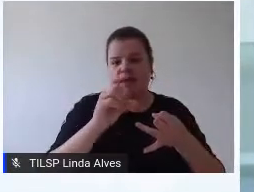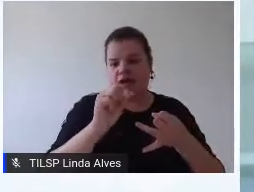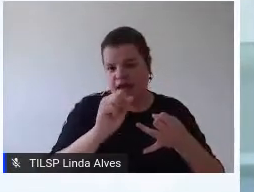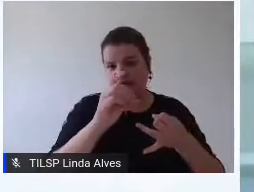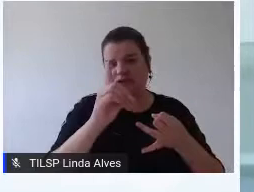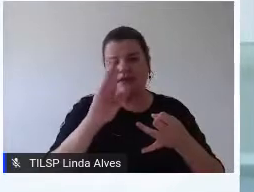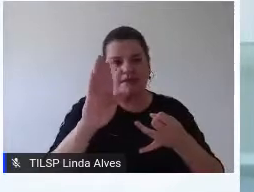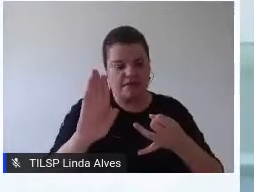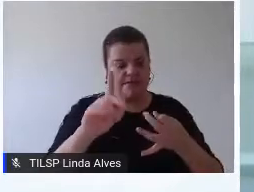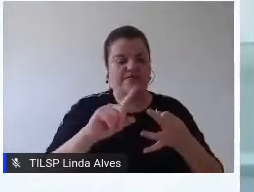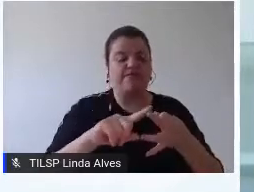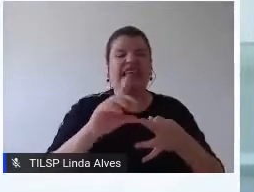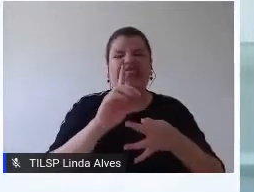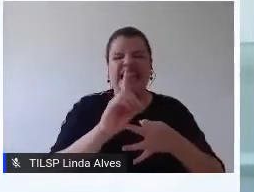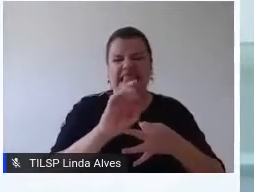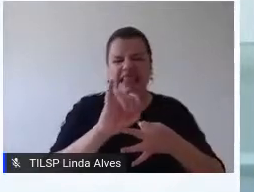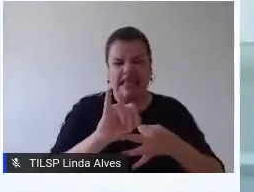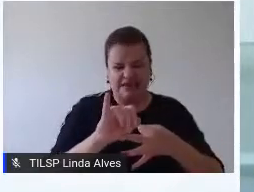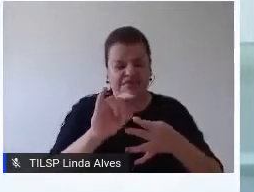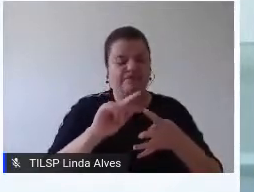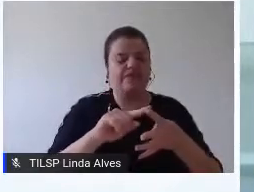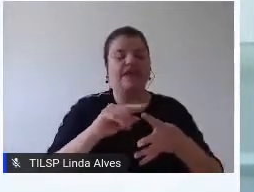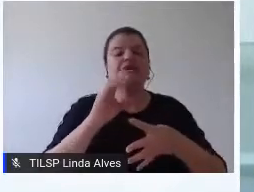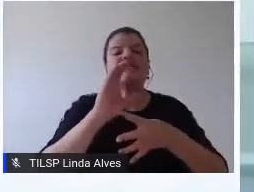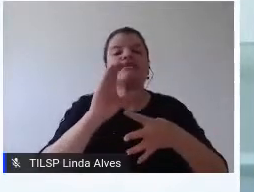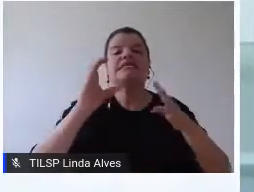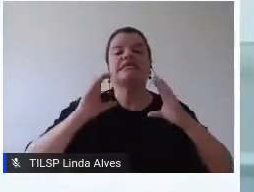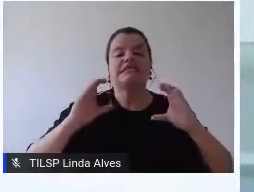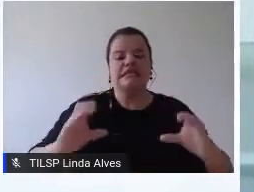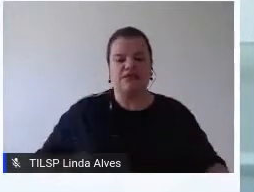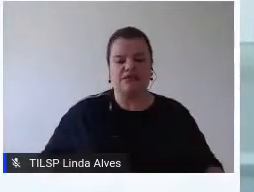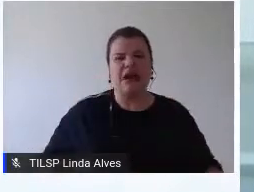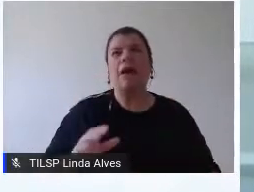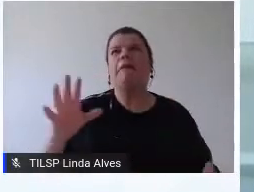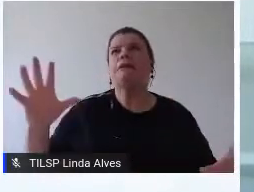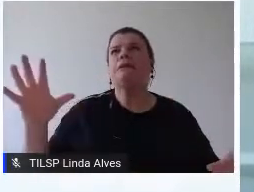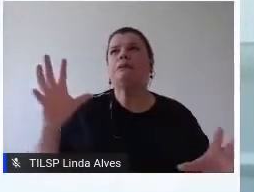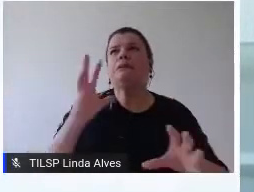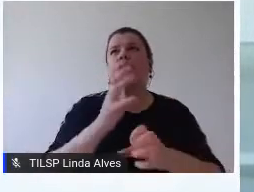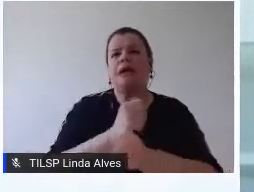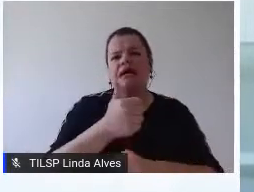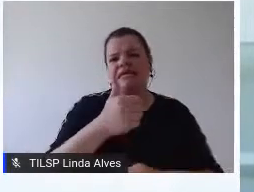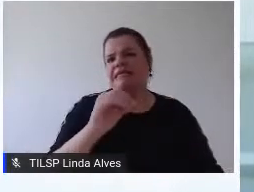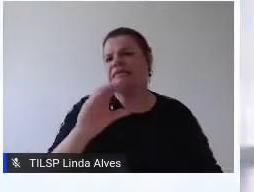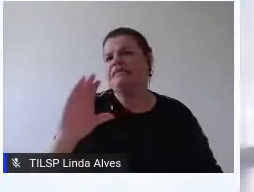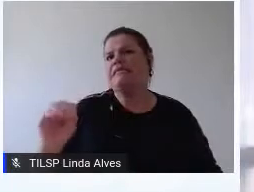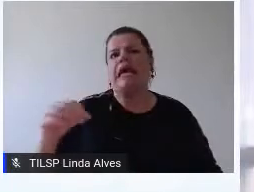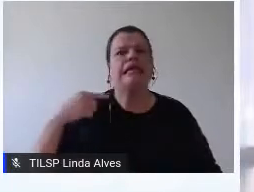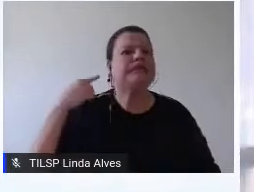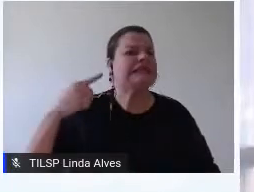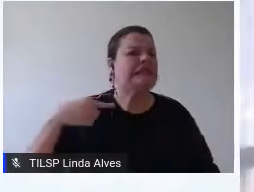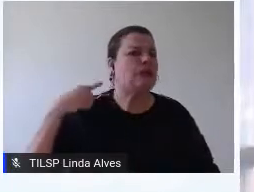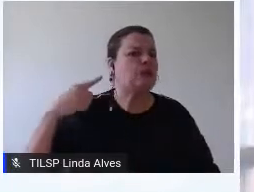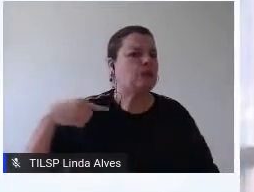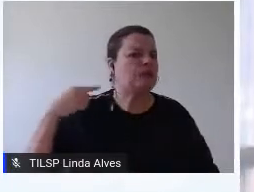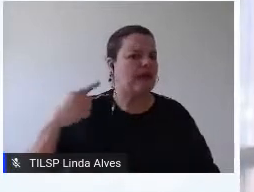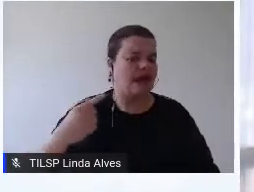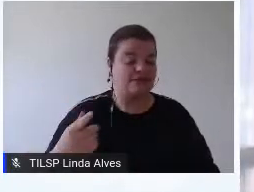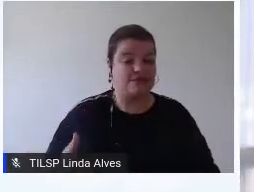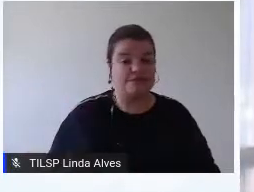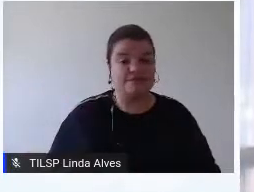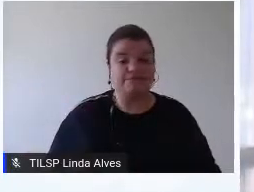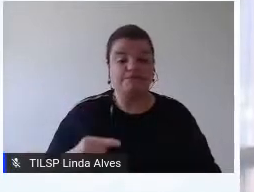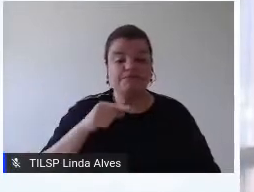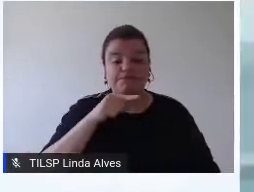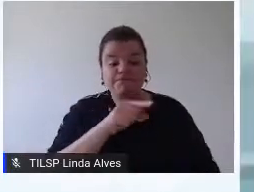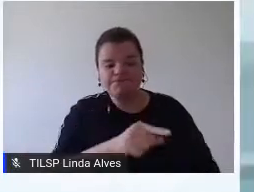DEM e Cidadania. Dá quase 100 deputados, quase 100 deputados. Certo. E o fiel